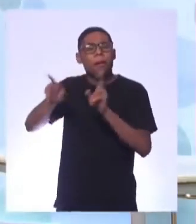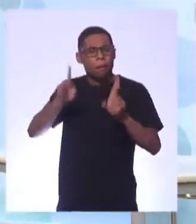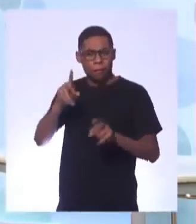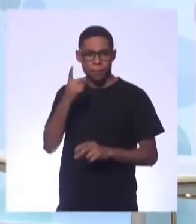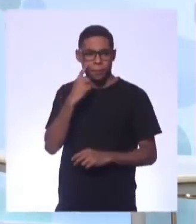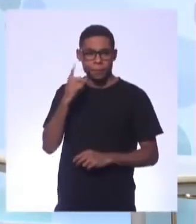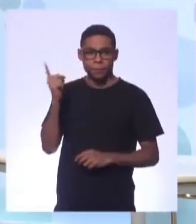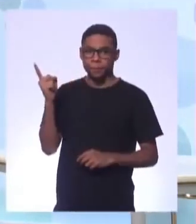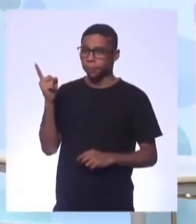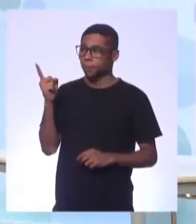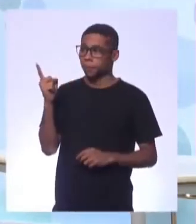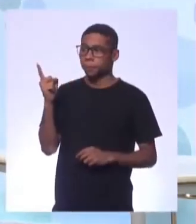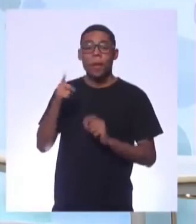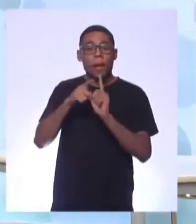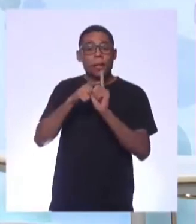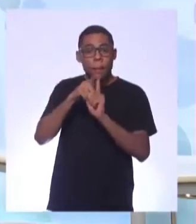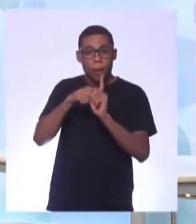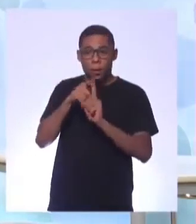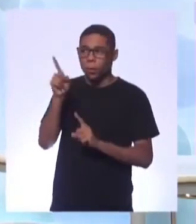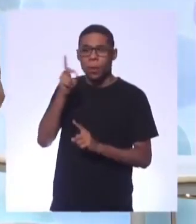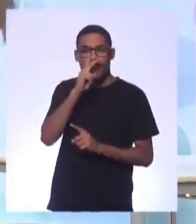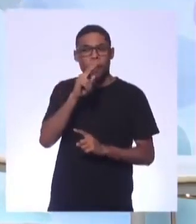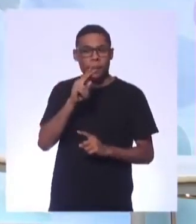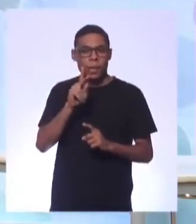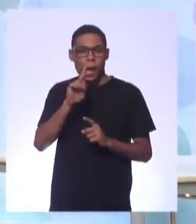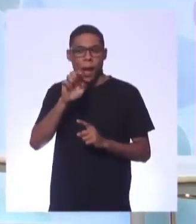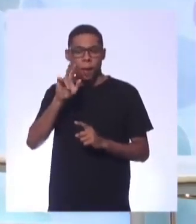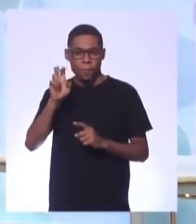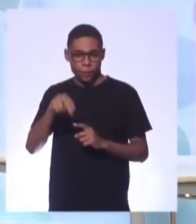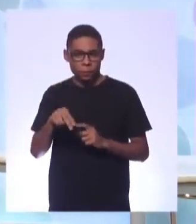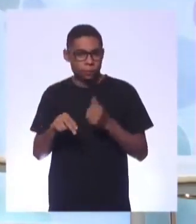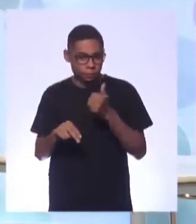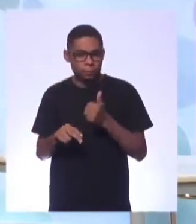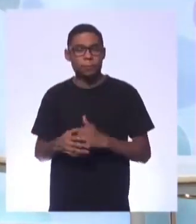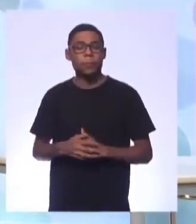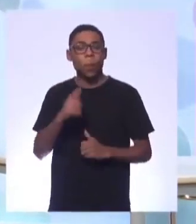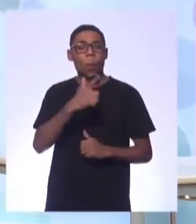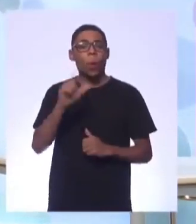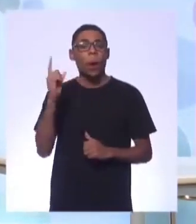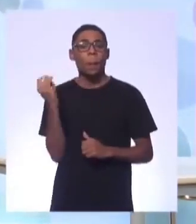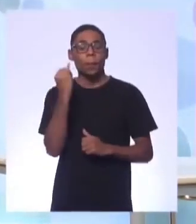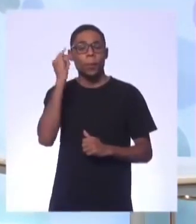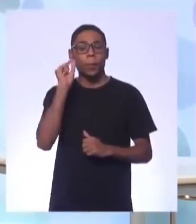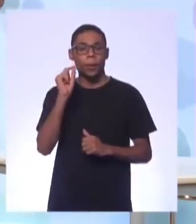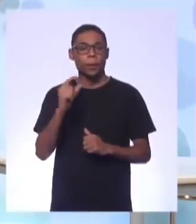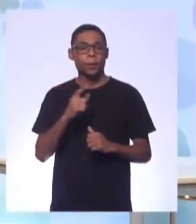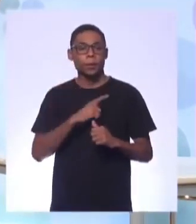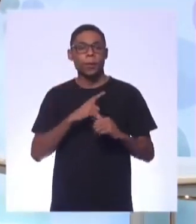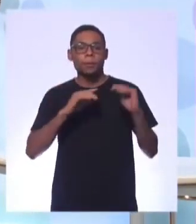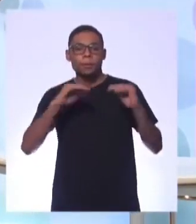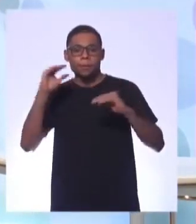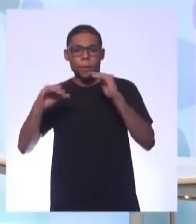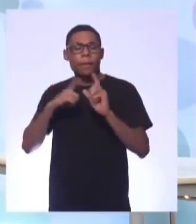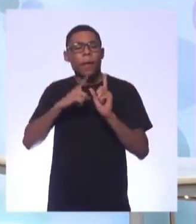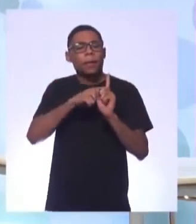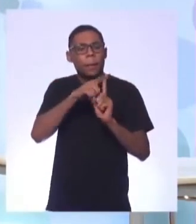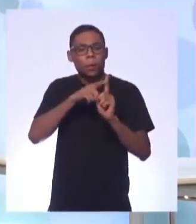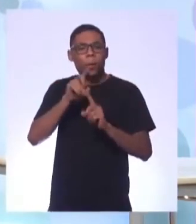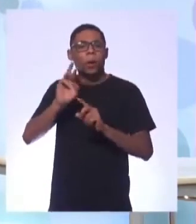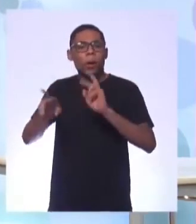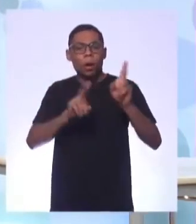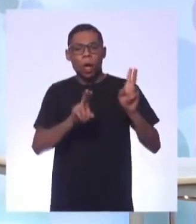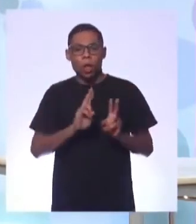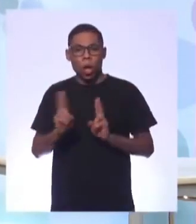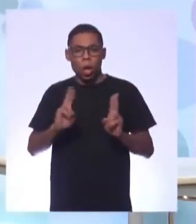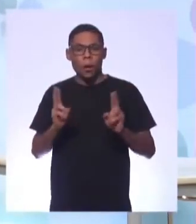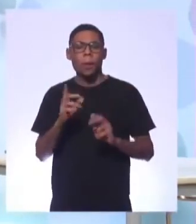tem uma determinada temperatura que está em Kelvin, beleza? Outra coisa importante, tá? Escalas termométricas. Então, vamos trabalhar aqui com